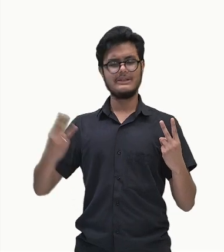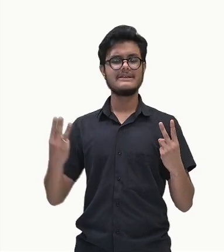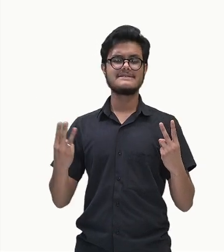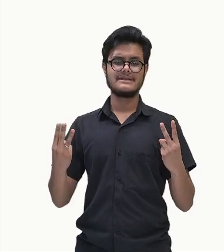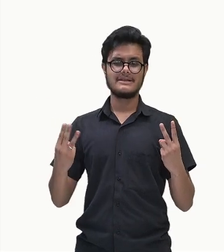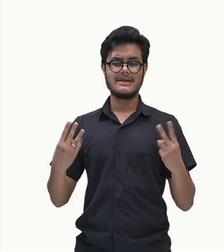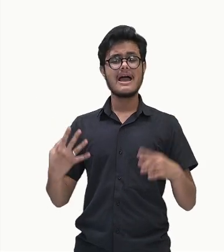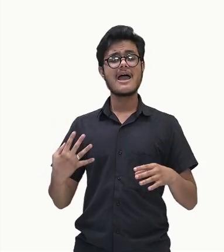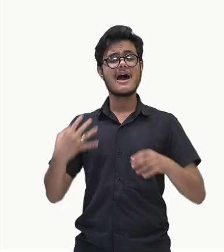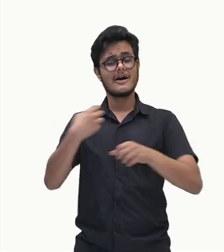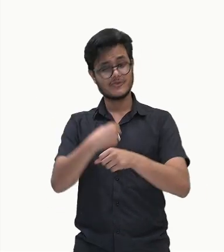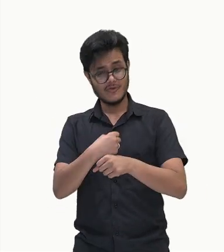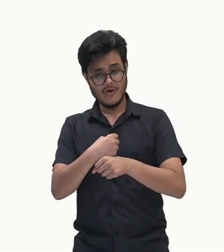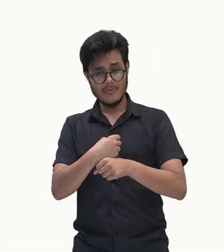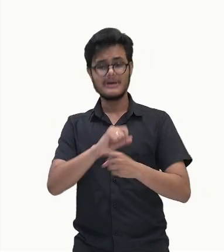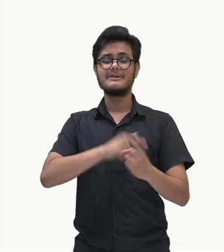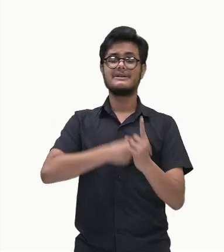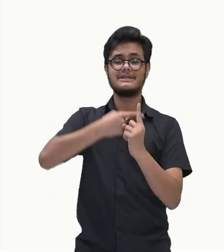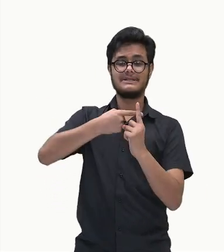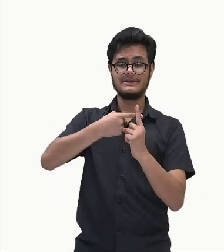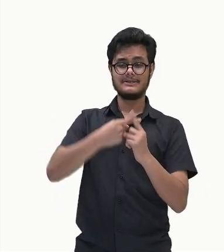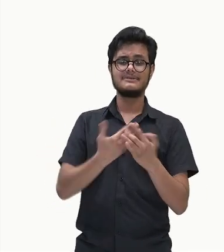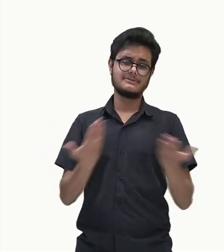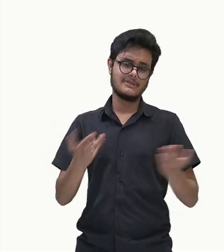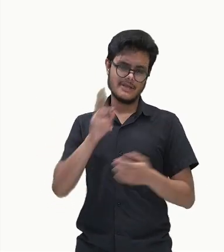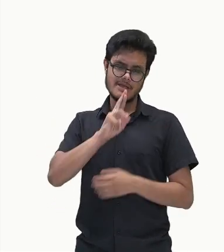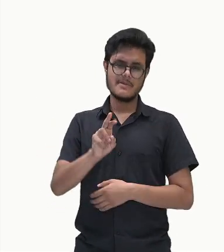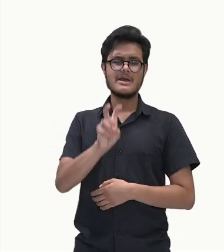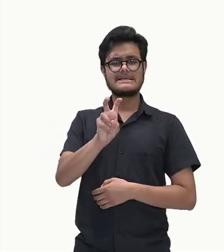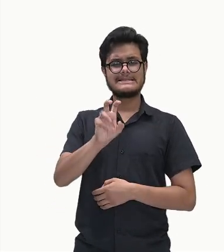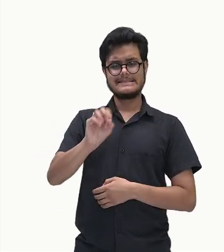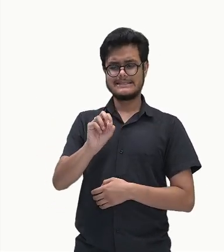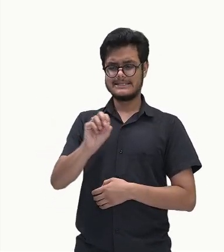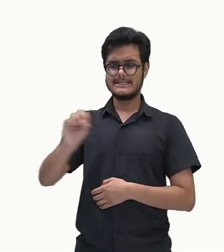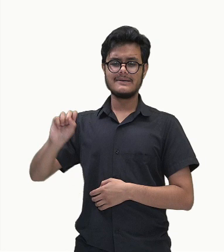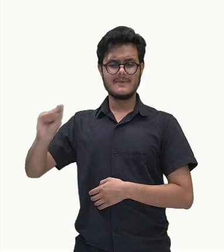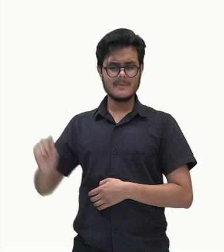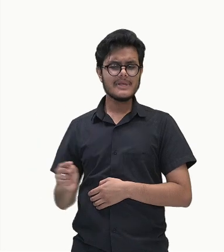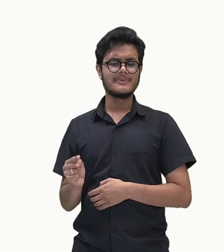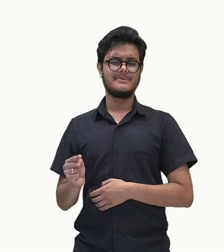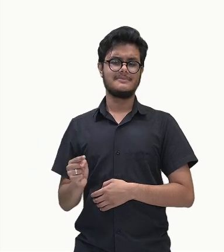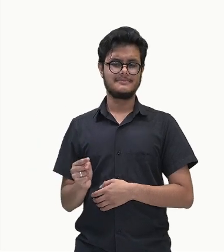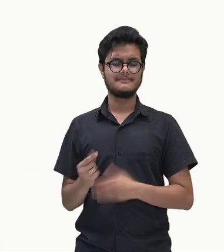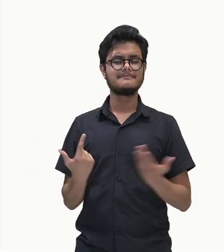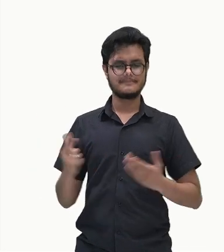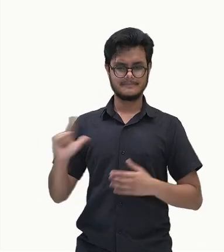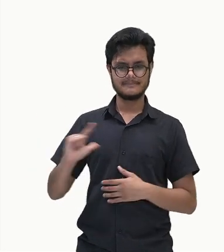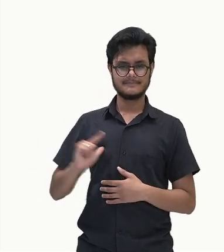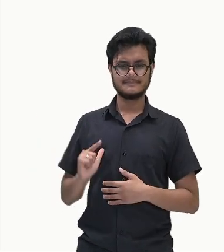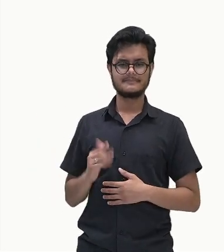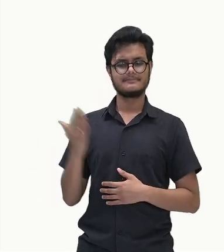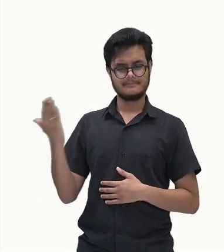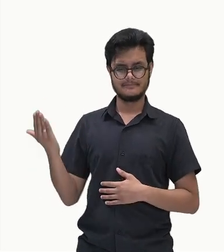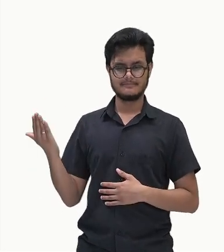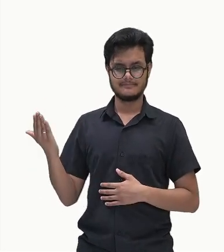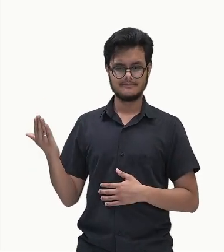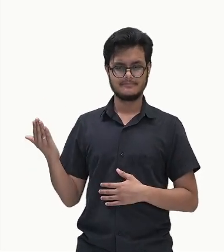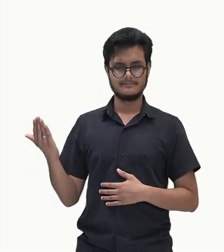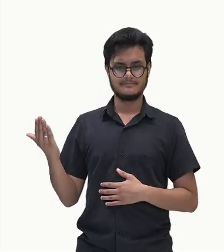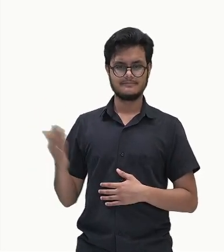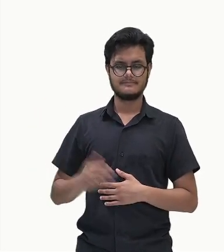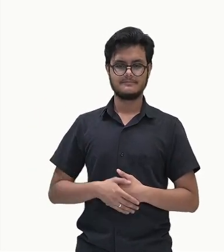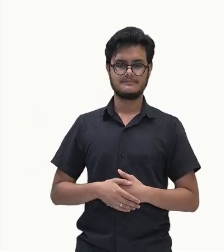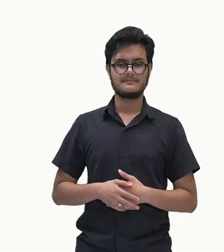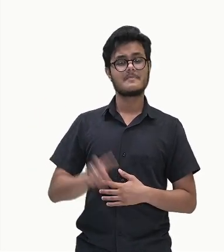segunda jogada e ganha r$ 1.000 na terceira jogada no total Então você vai ter 2000 mais 1000 + 1000